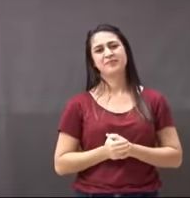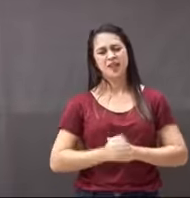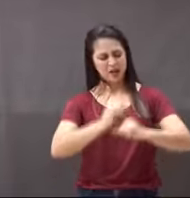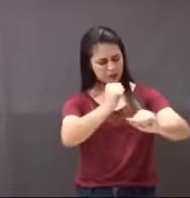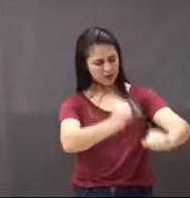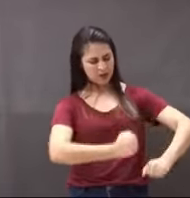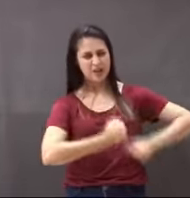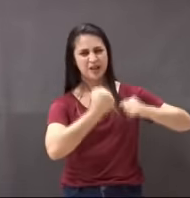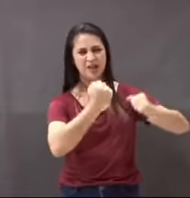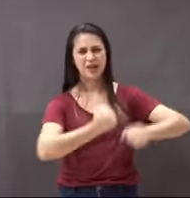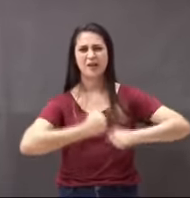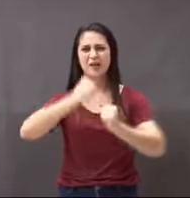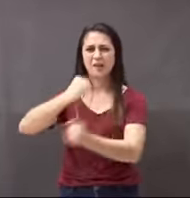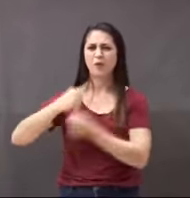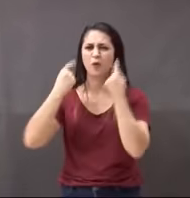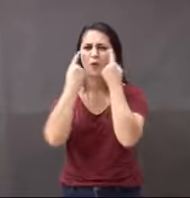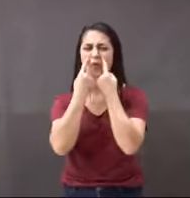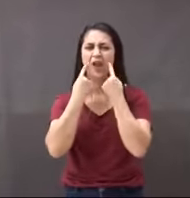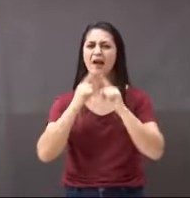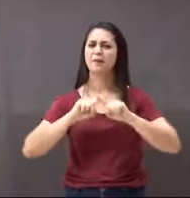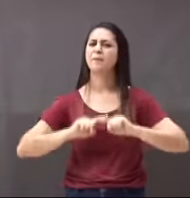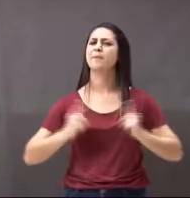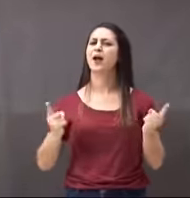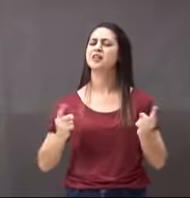Vai remando com lágrima, mas vai remando.